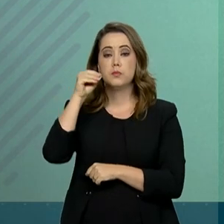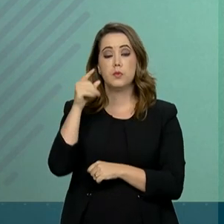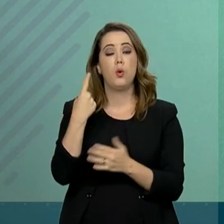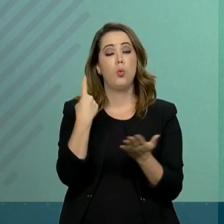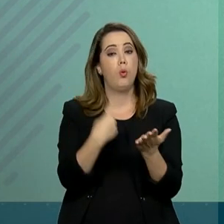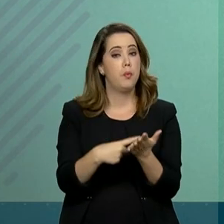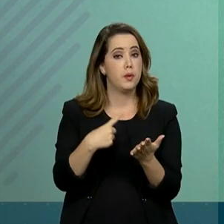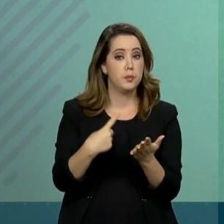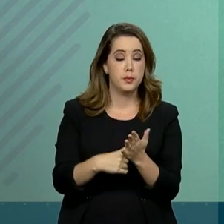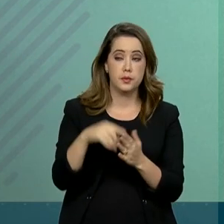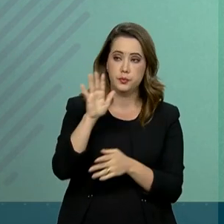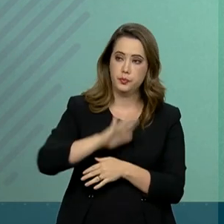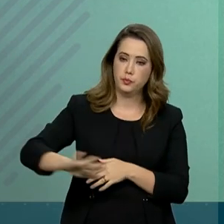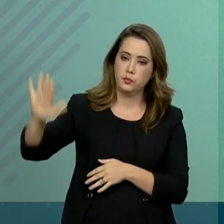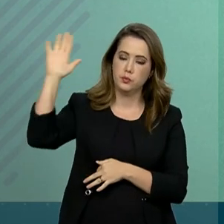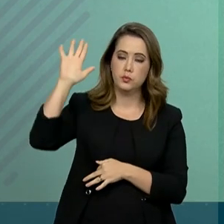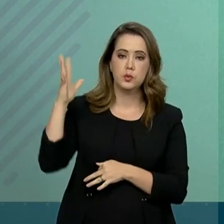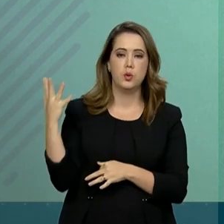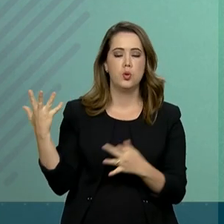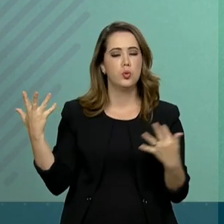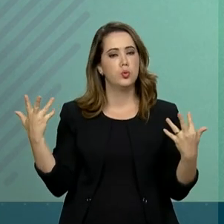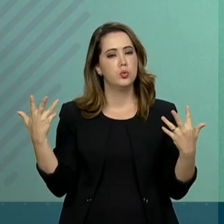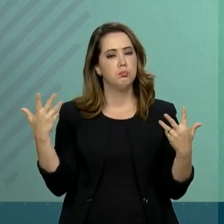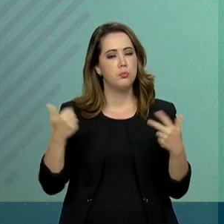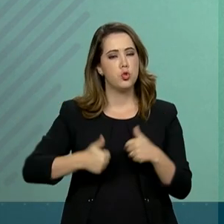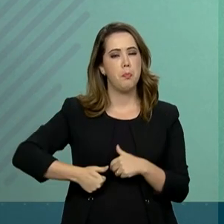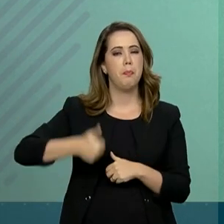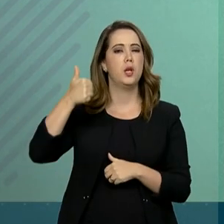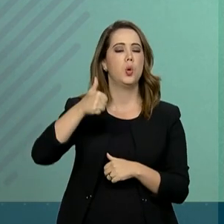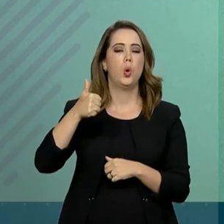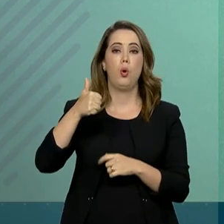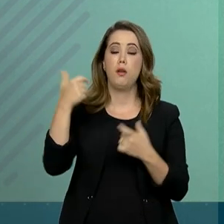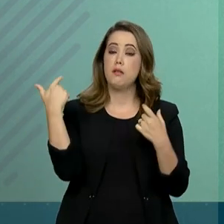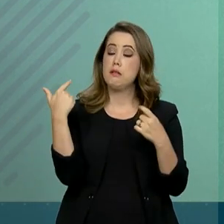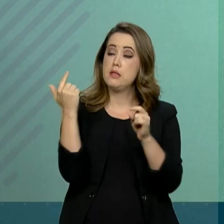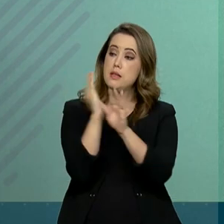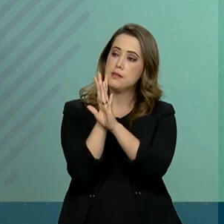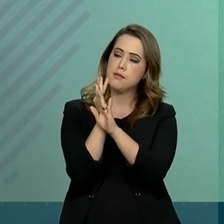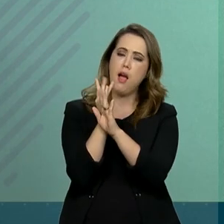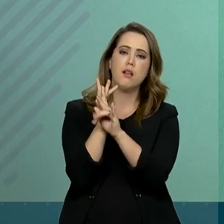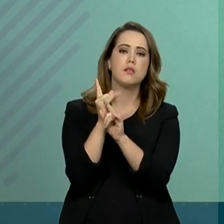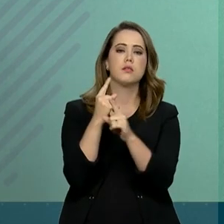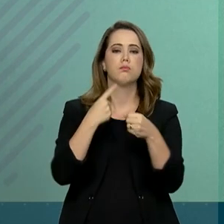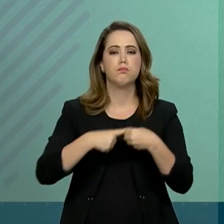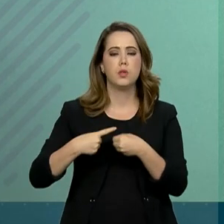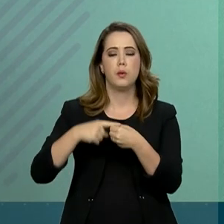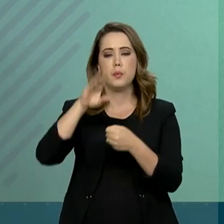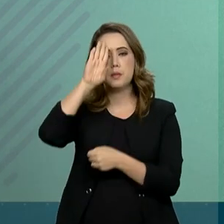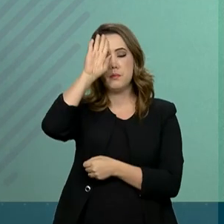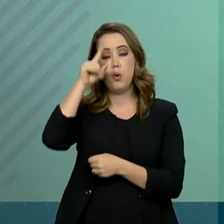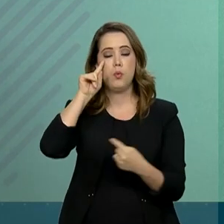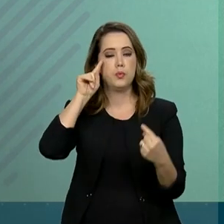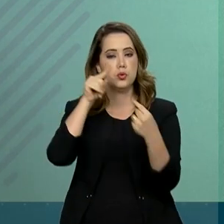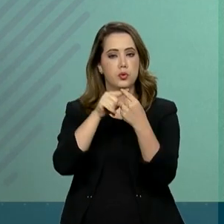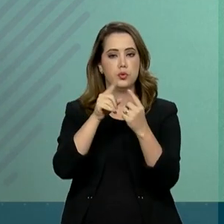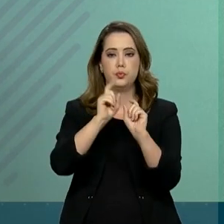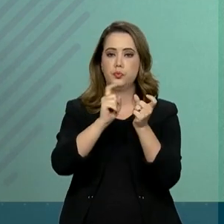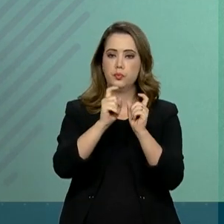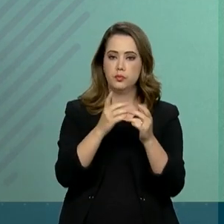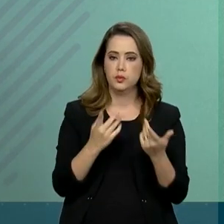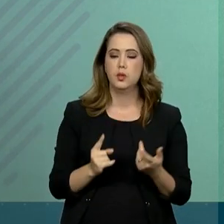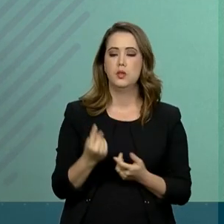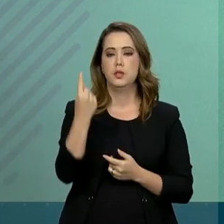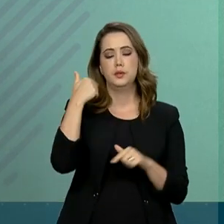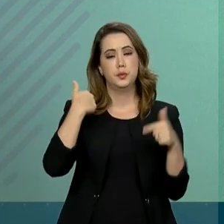agenda nacional de qualidade ambiental urbana prioritária da sua gestão e uma das